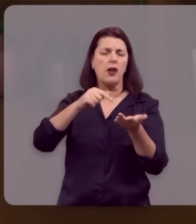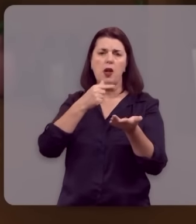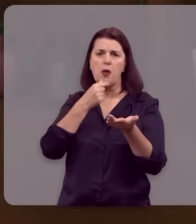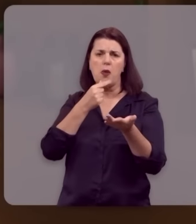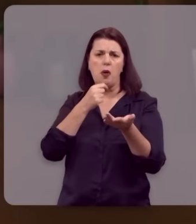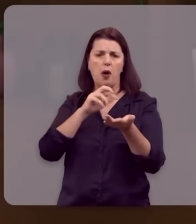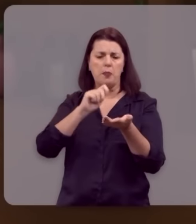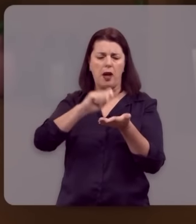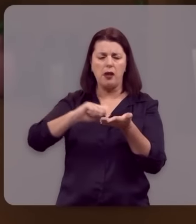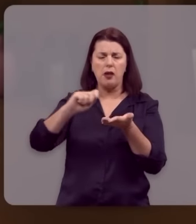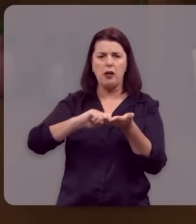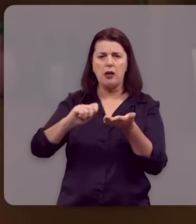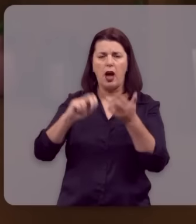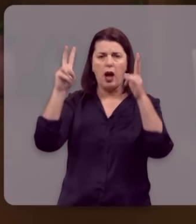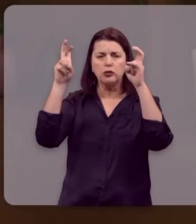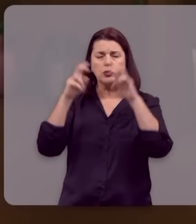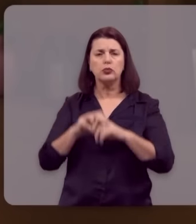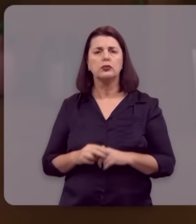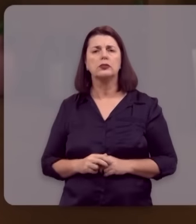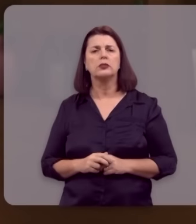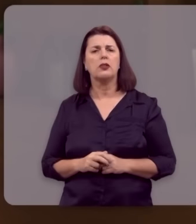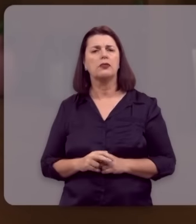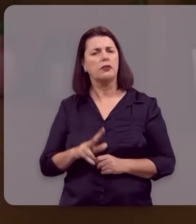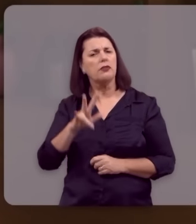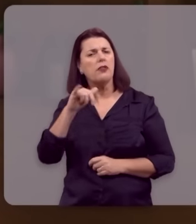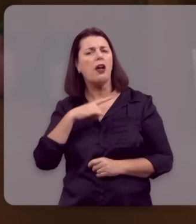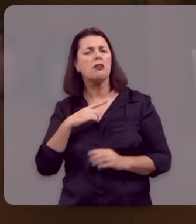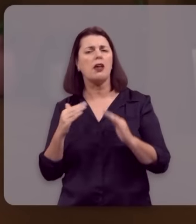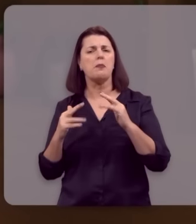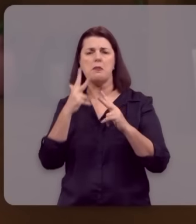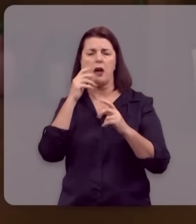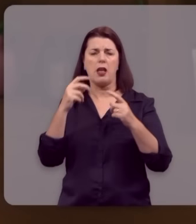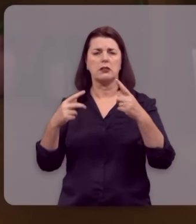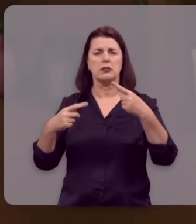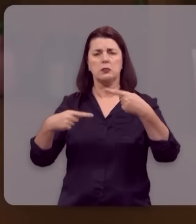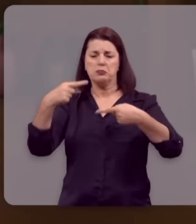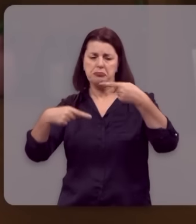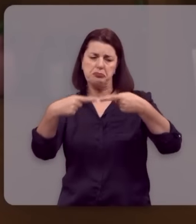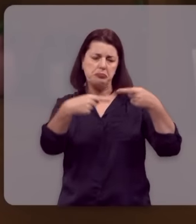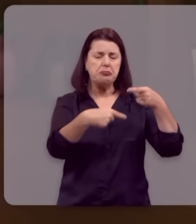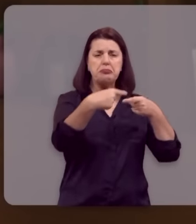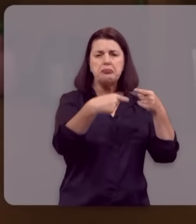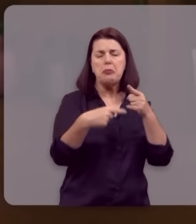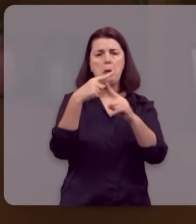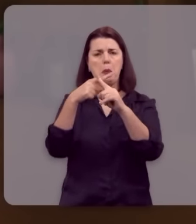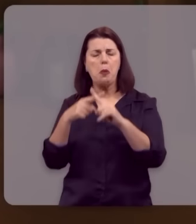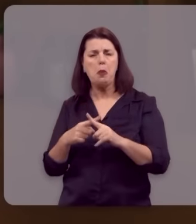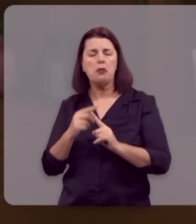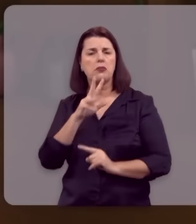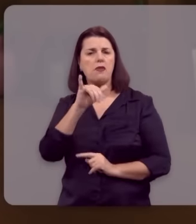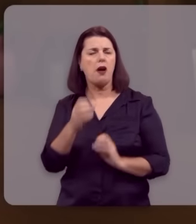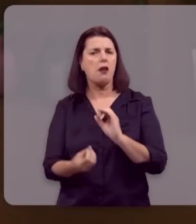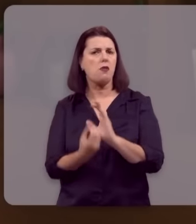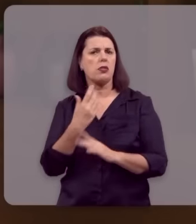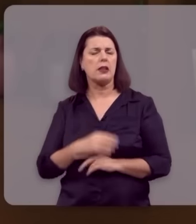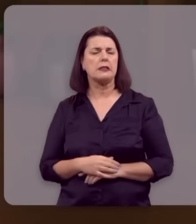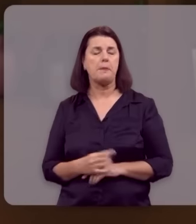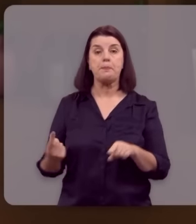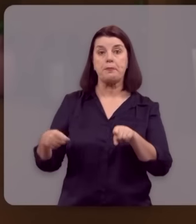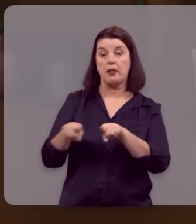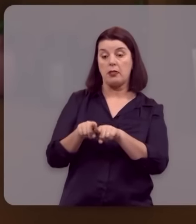autores vão escrever sobre um determinado assunto, vai existir conflito, tensão, contradição.